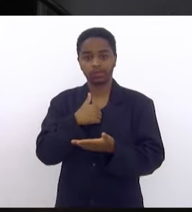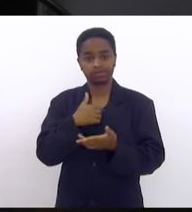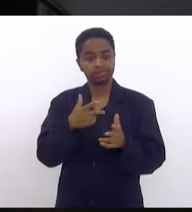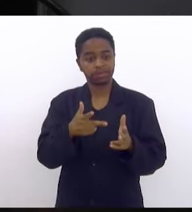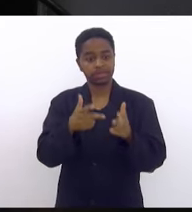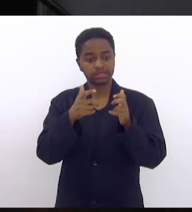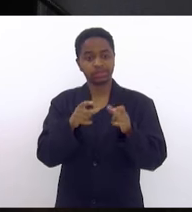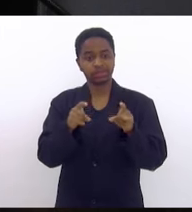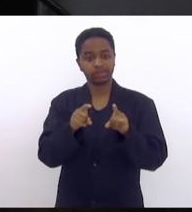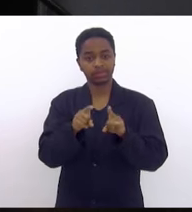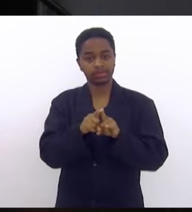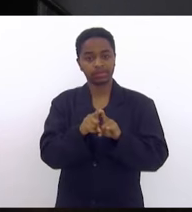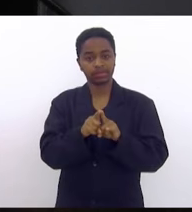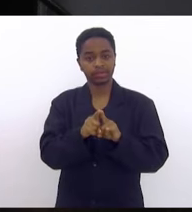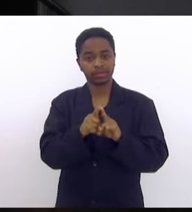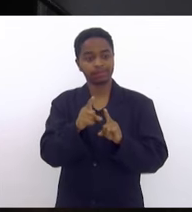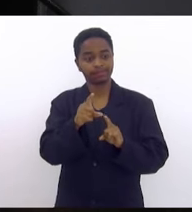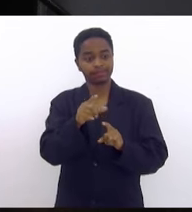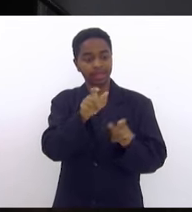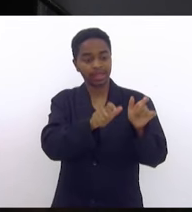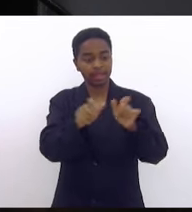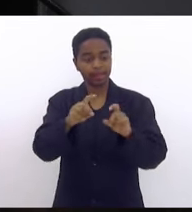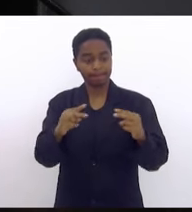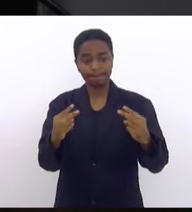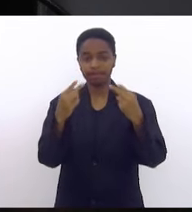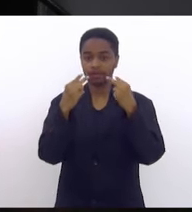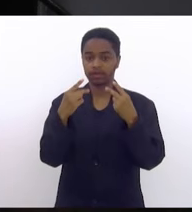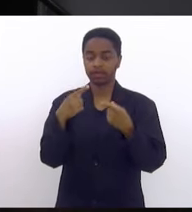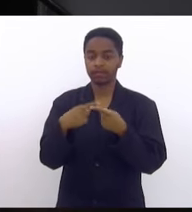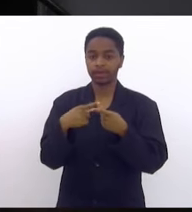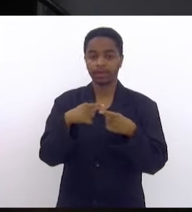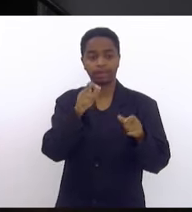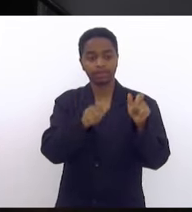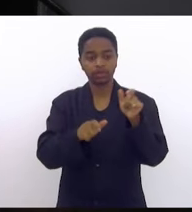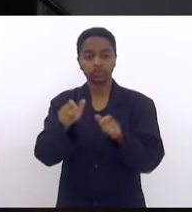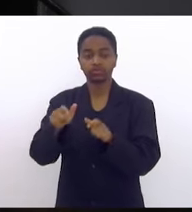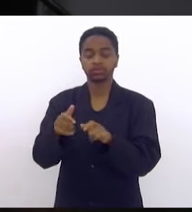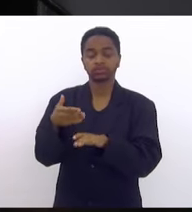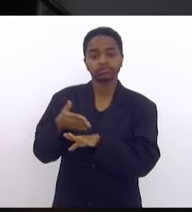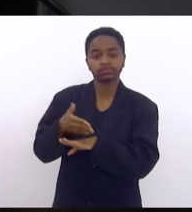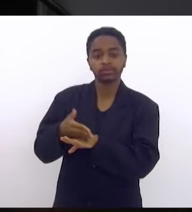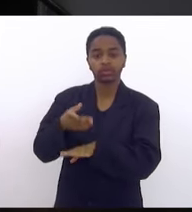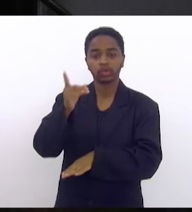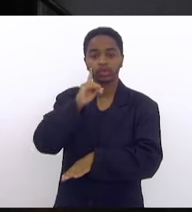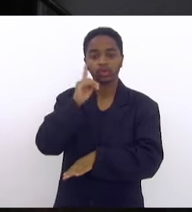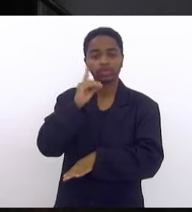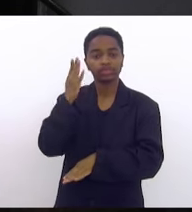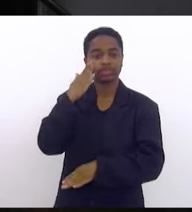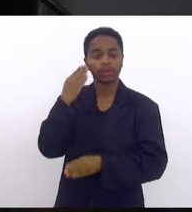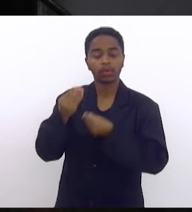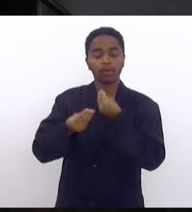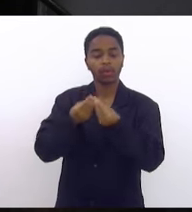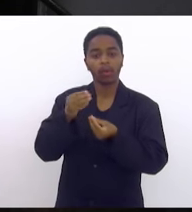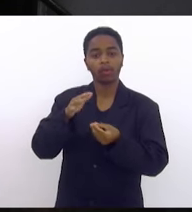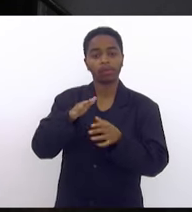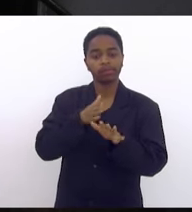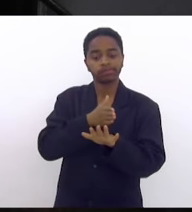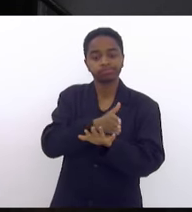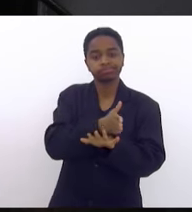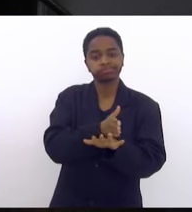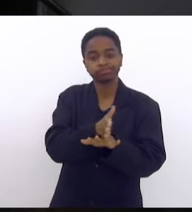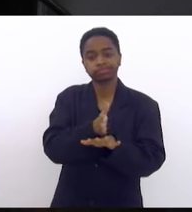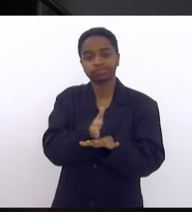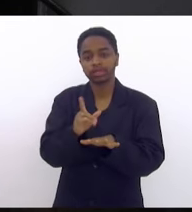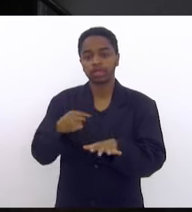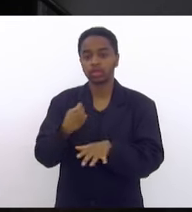reconhecimento. São pessoas que estão presentes no nosso dia a dia e nas mais esferas, diferentes esferas